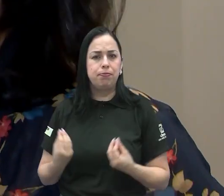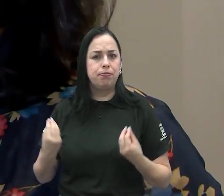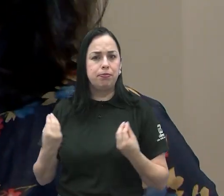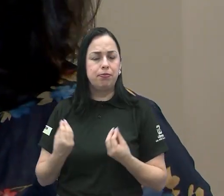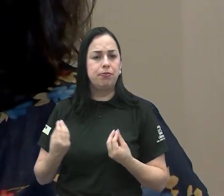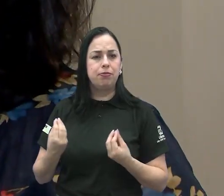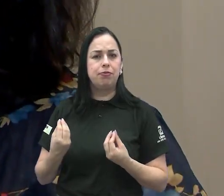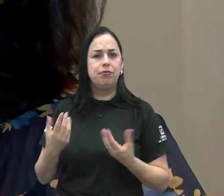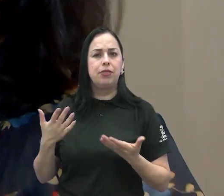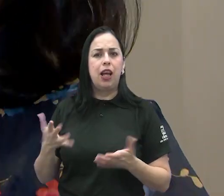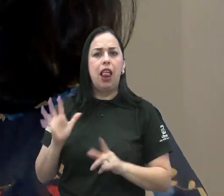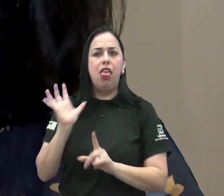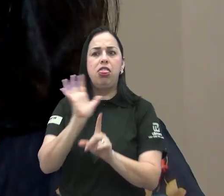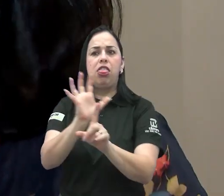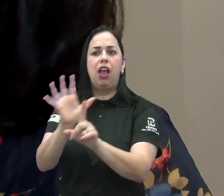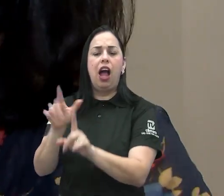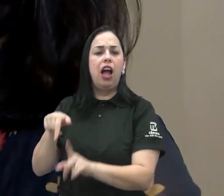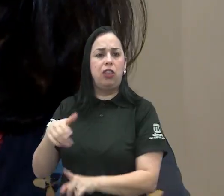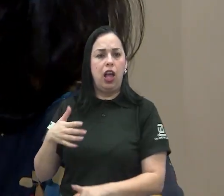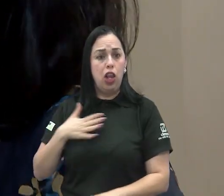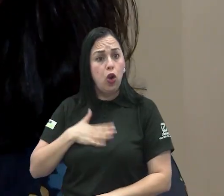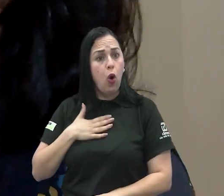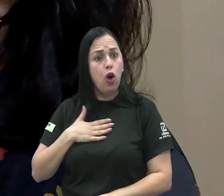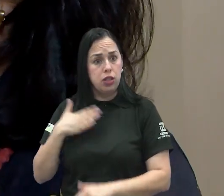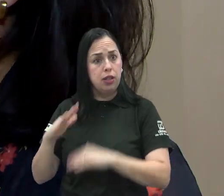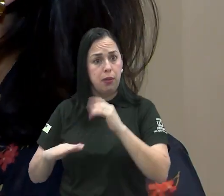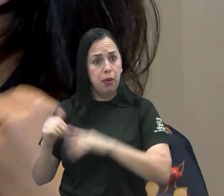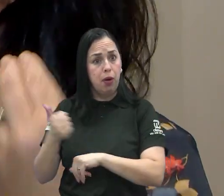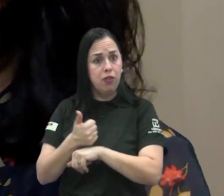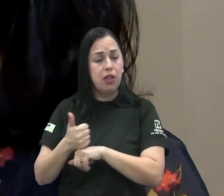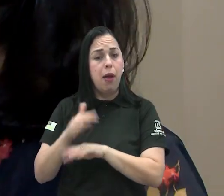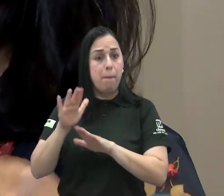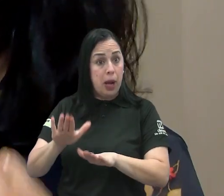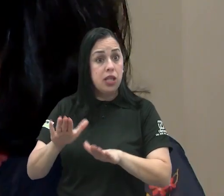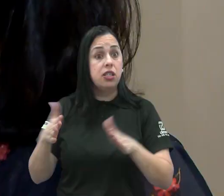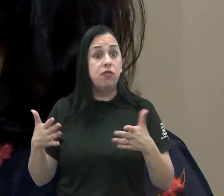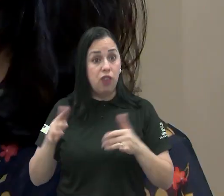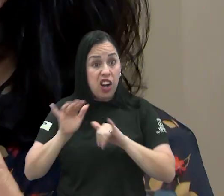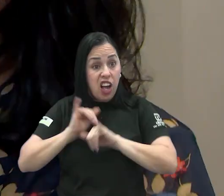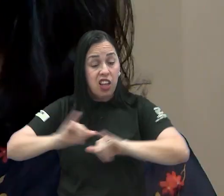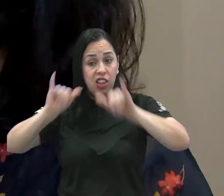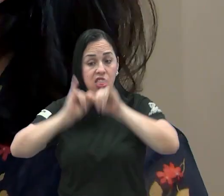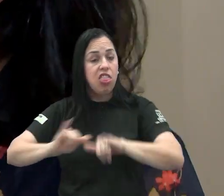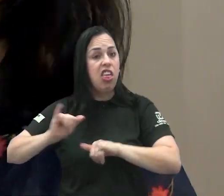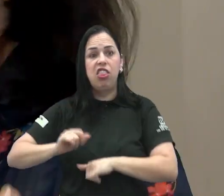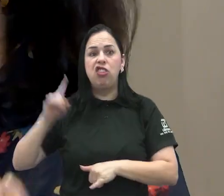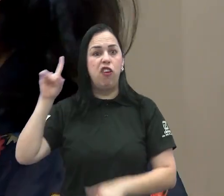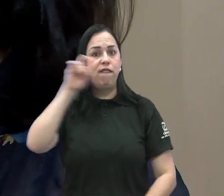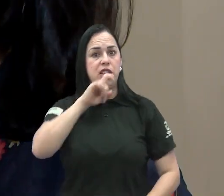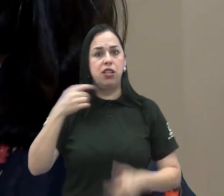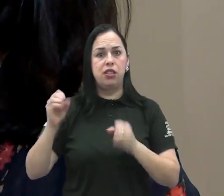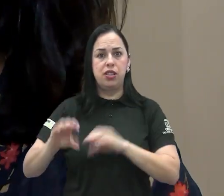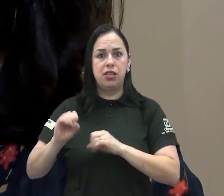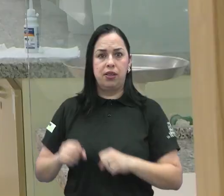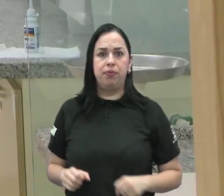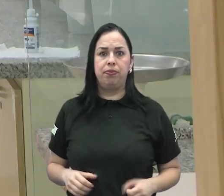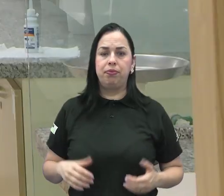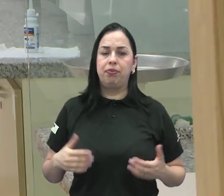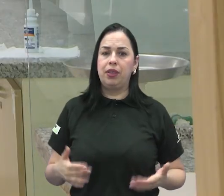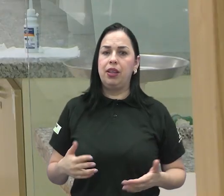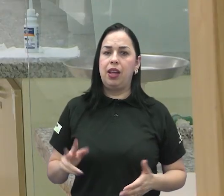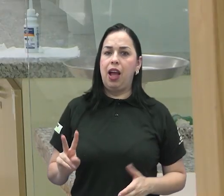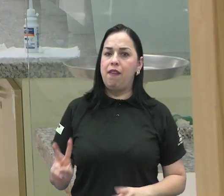própria profissão, não no sentido que eles não gostam, mas porque realmente está difícil, está ficando cada vez mais difícil lecionar.